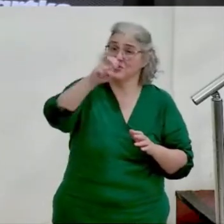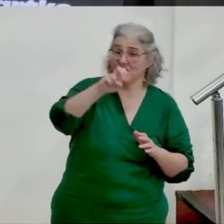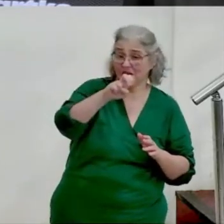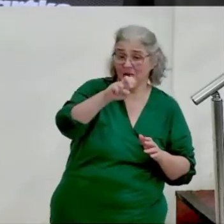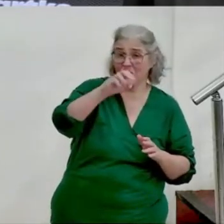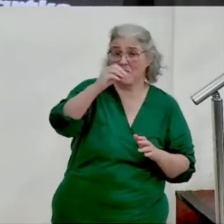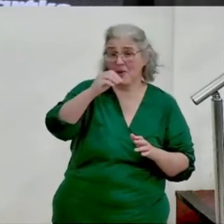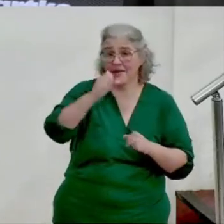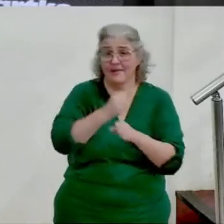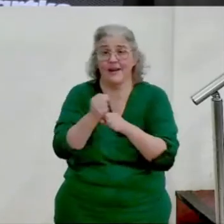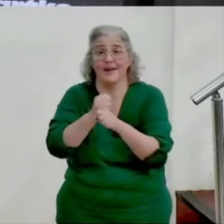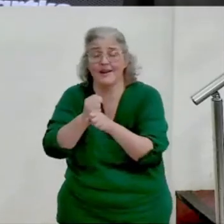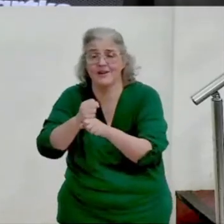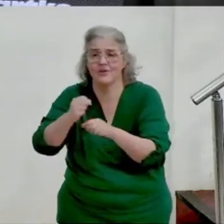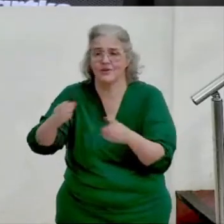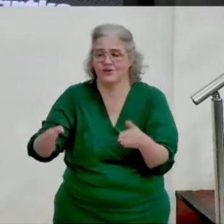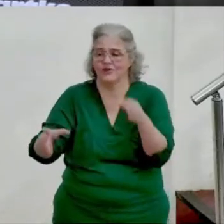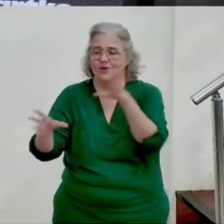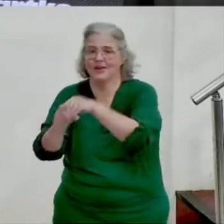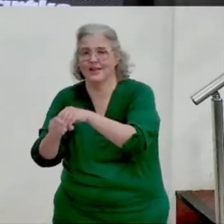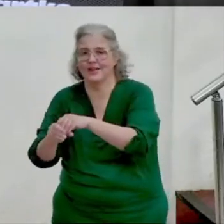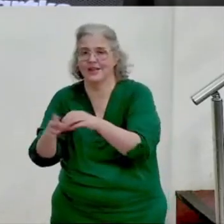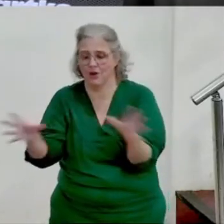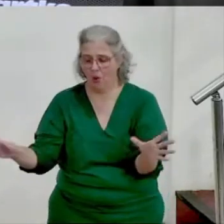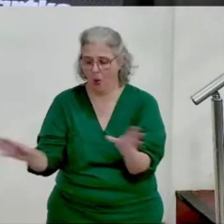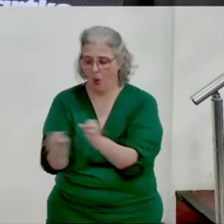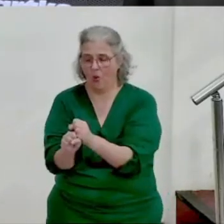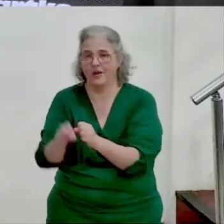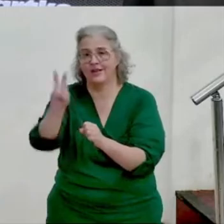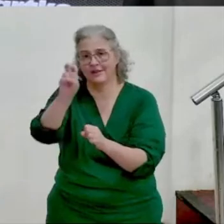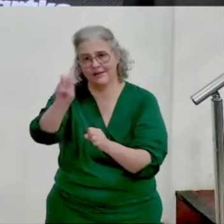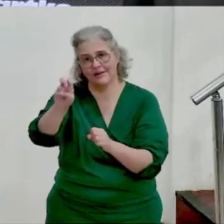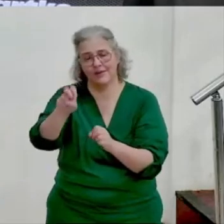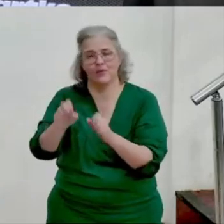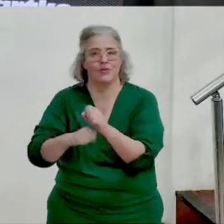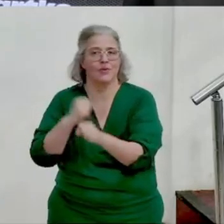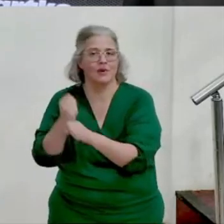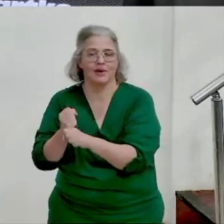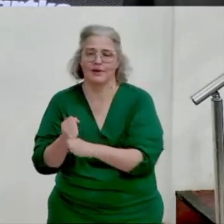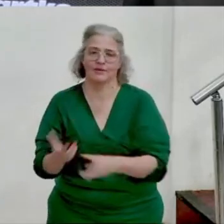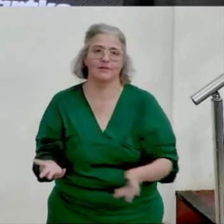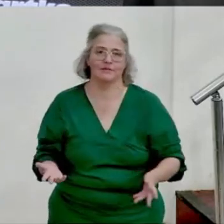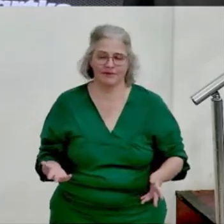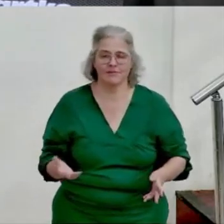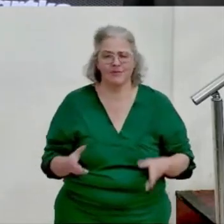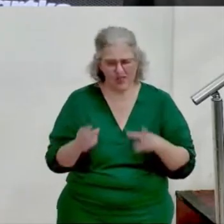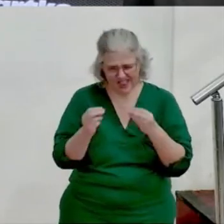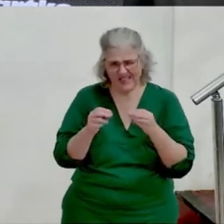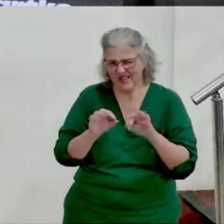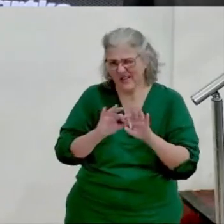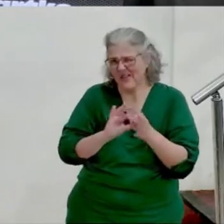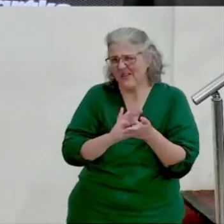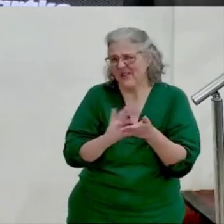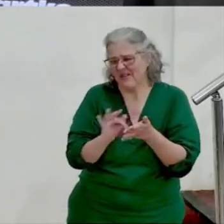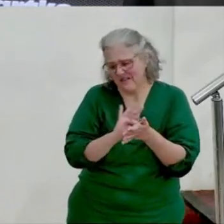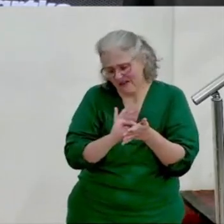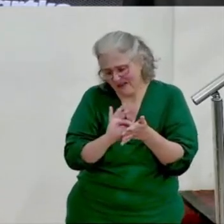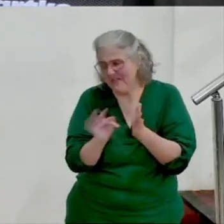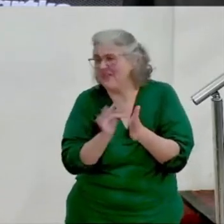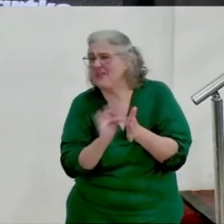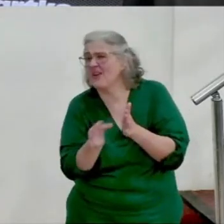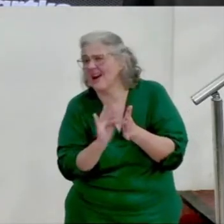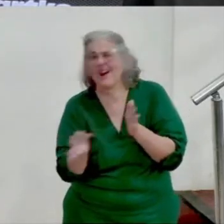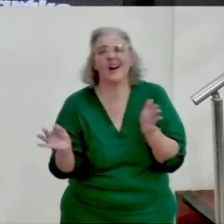faziam? Eles não confiavam em Deus. Eles confiavam no governo. Confiavam no Império Romano. Confiavam que